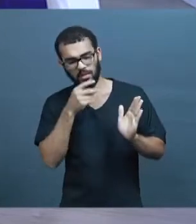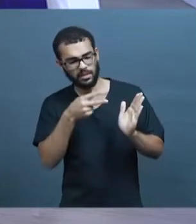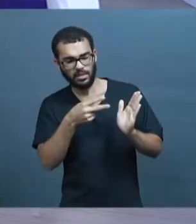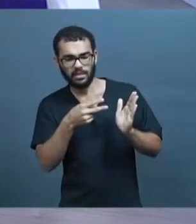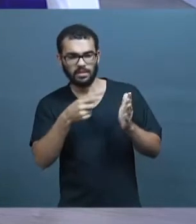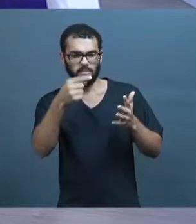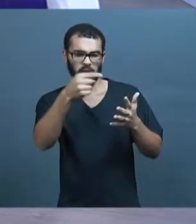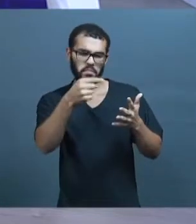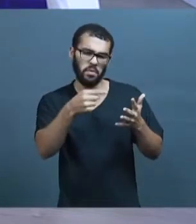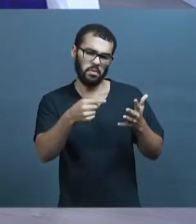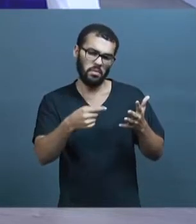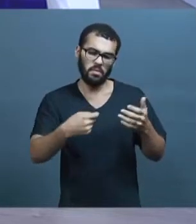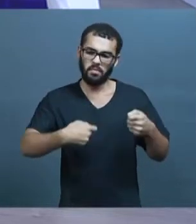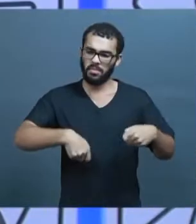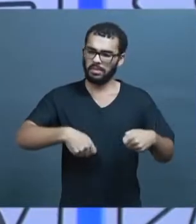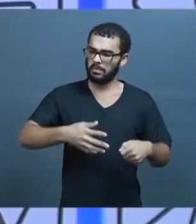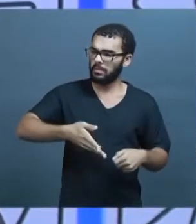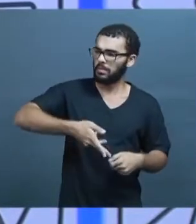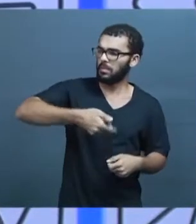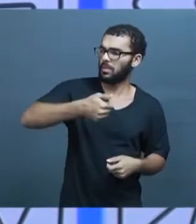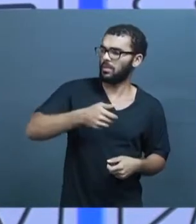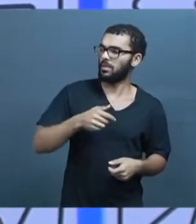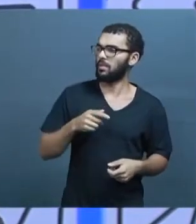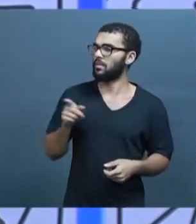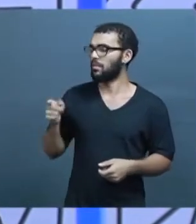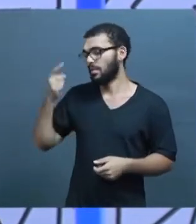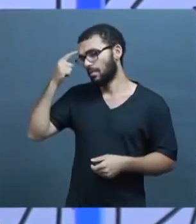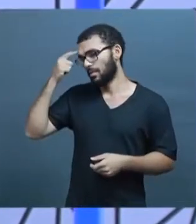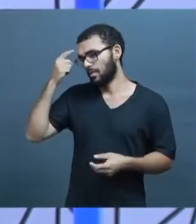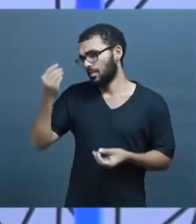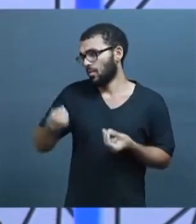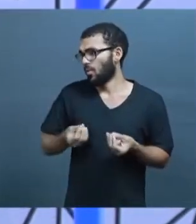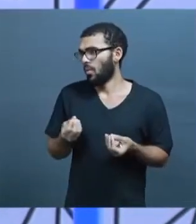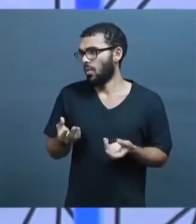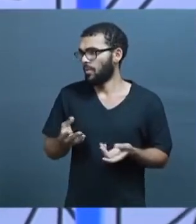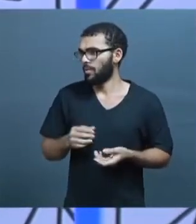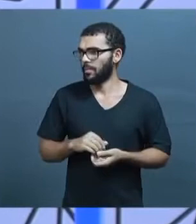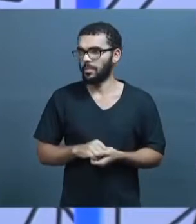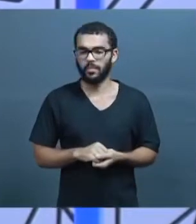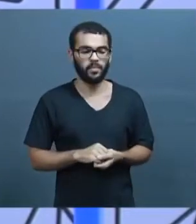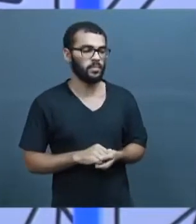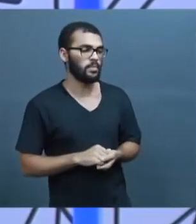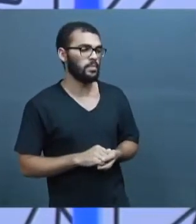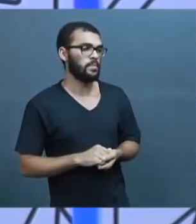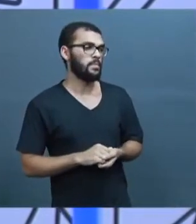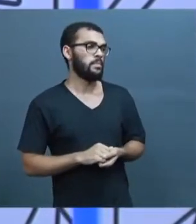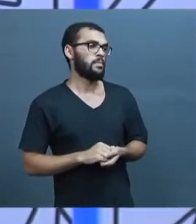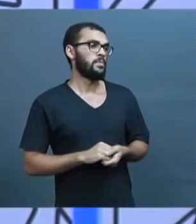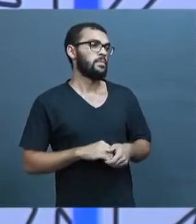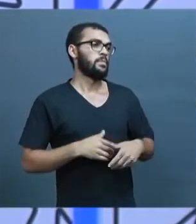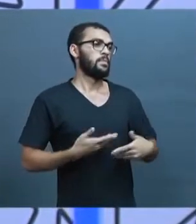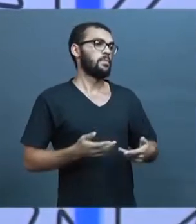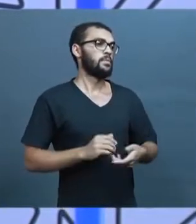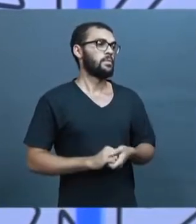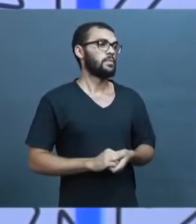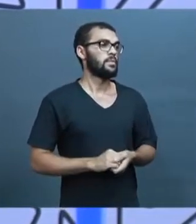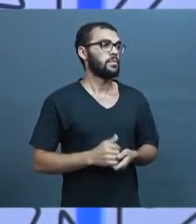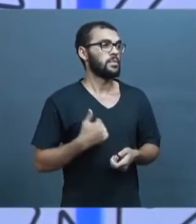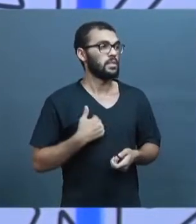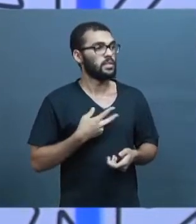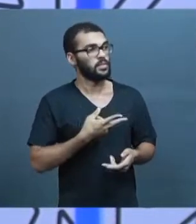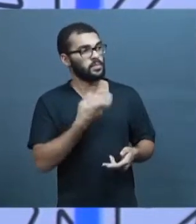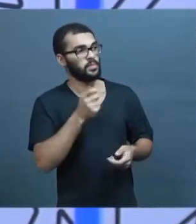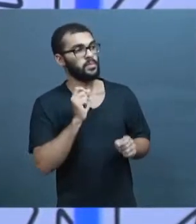deveriam ser representados. Como é que você pensa que vai acontecer essas negociações a partir de agora? Olha, em primeiro lugar, eu vejo que